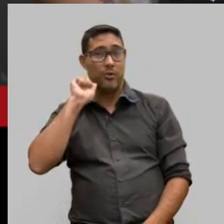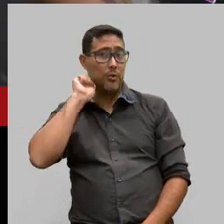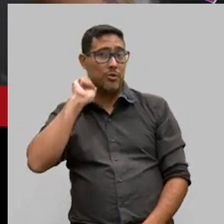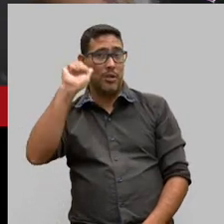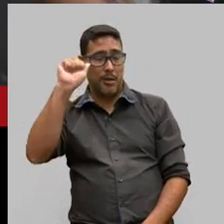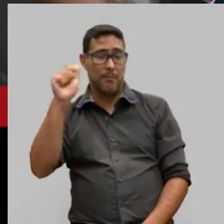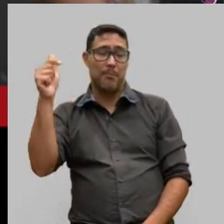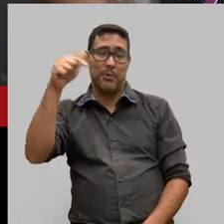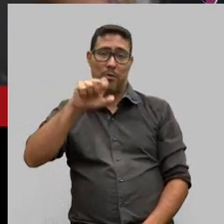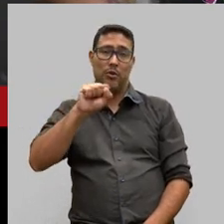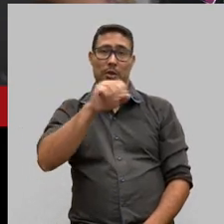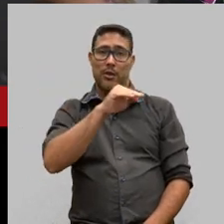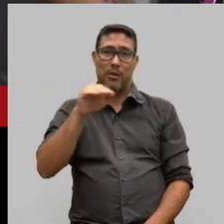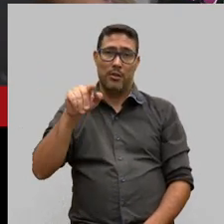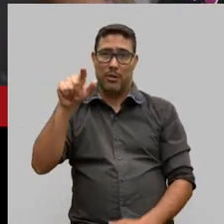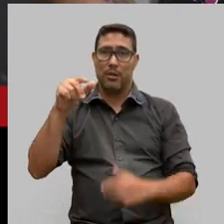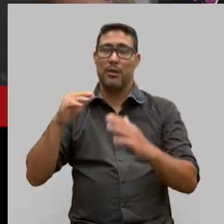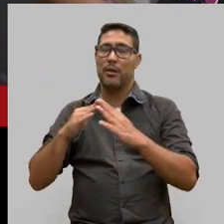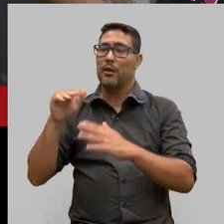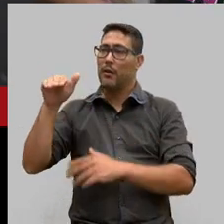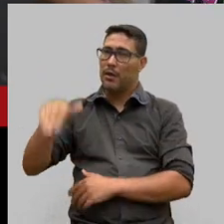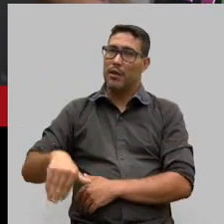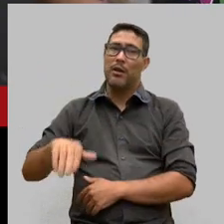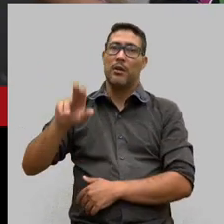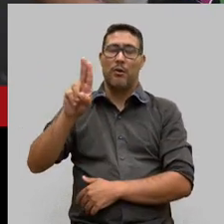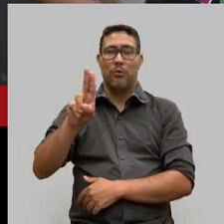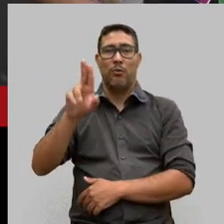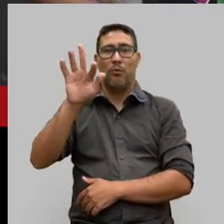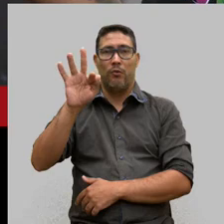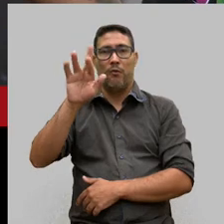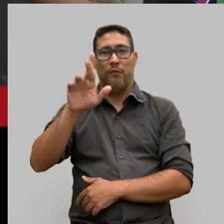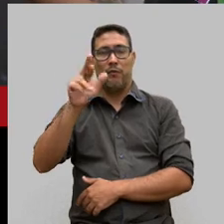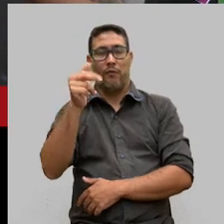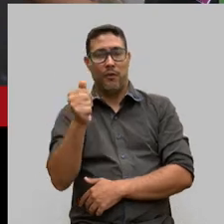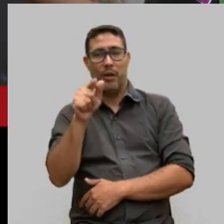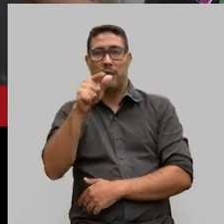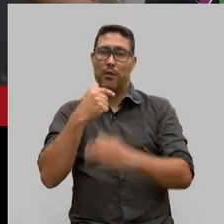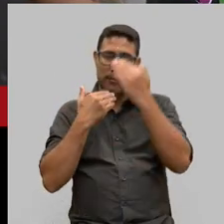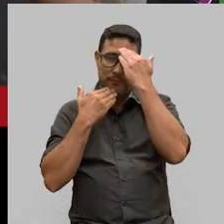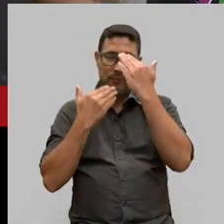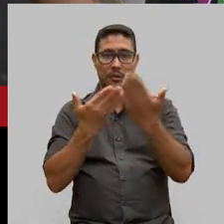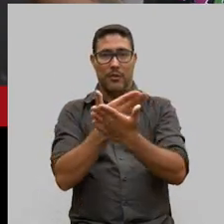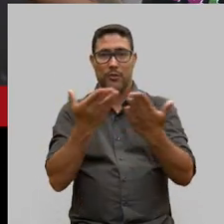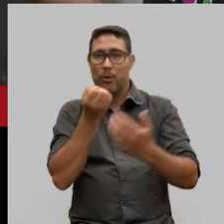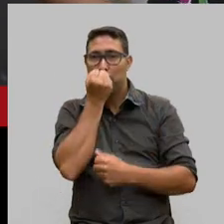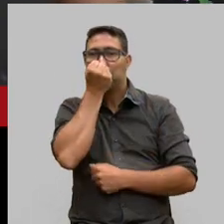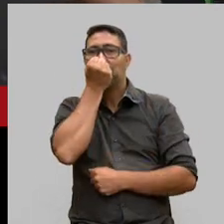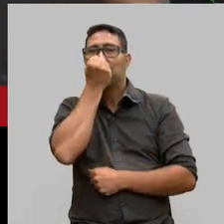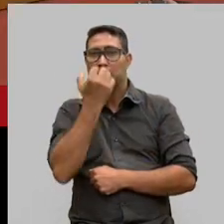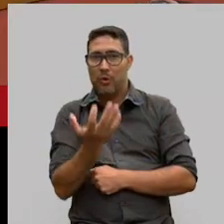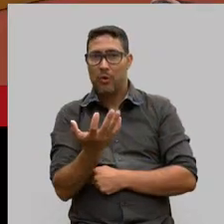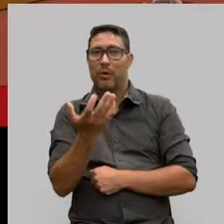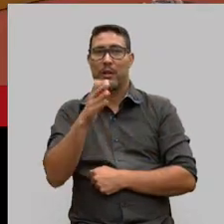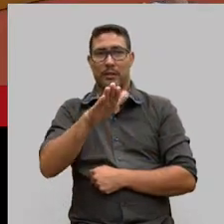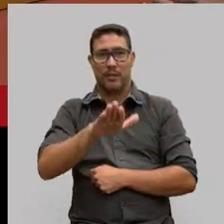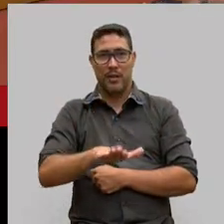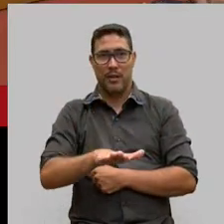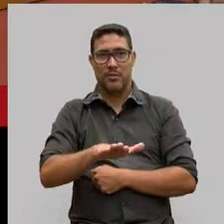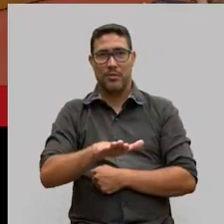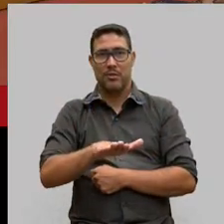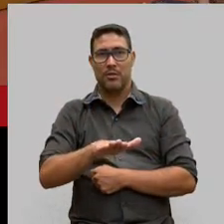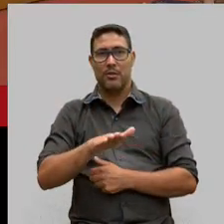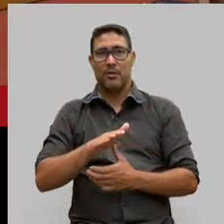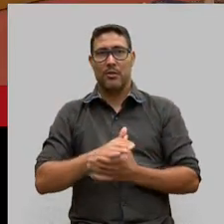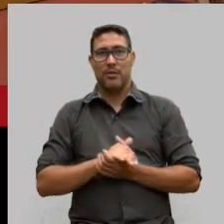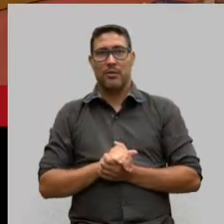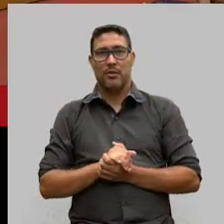Convenções da Universidade Federal de Lavras a UFLA no mais agradeço a todos e boa tarde a Júlia Júlia